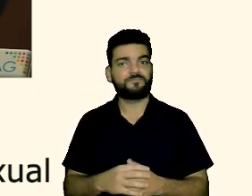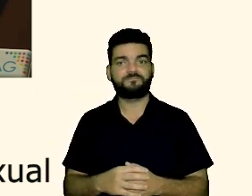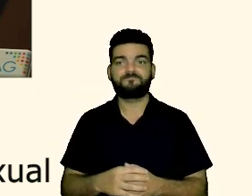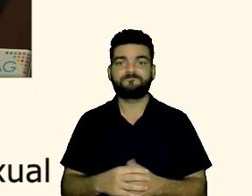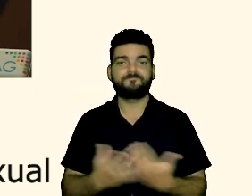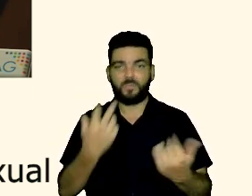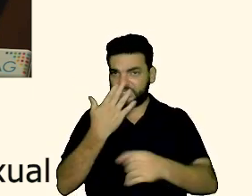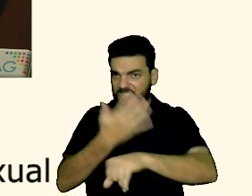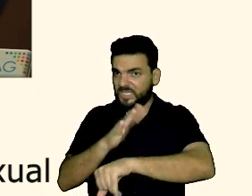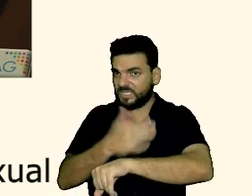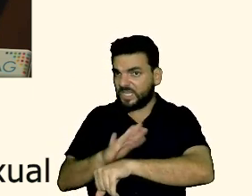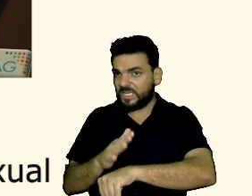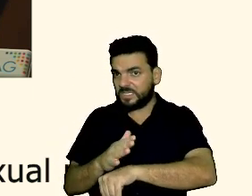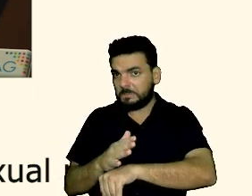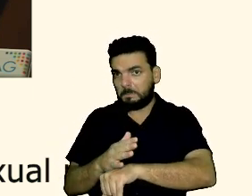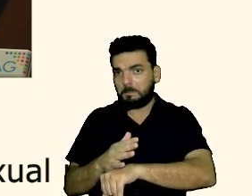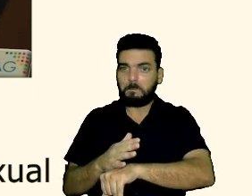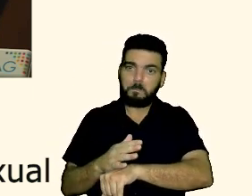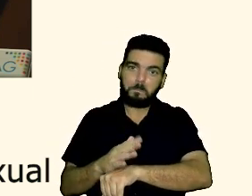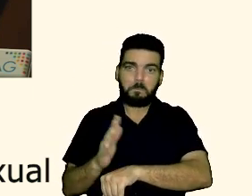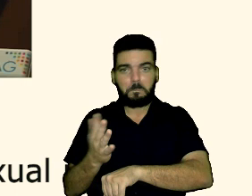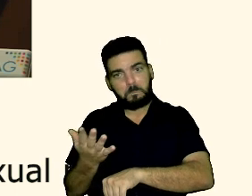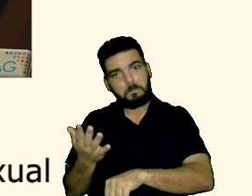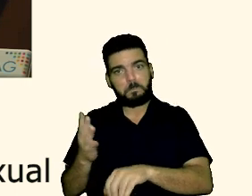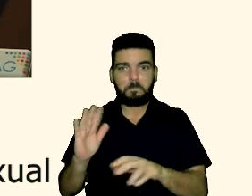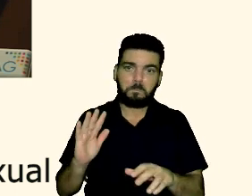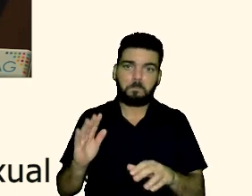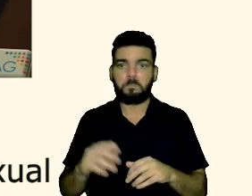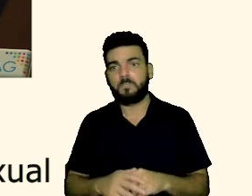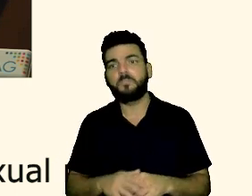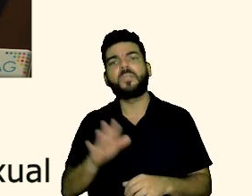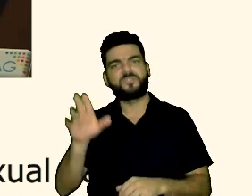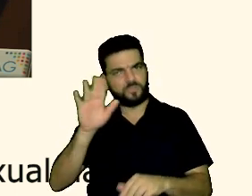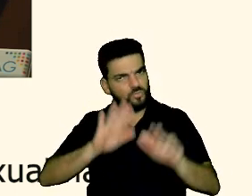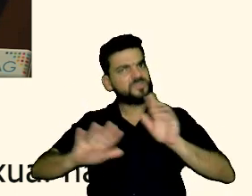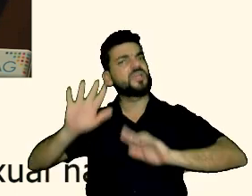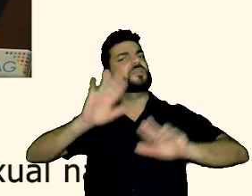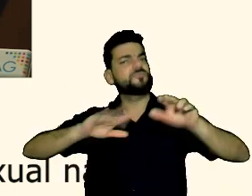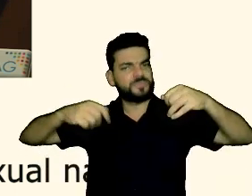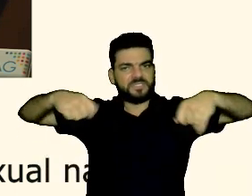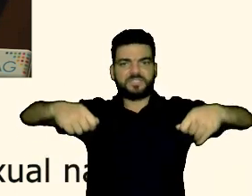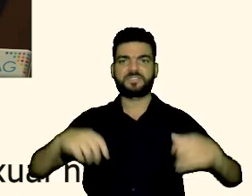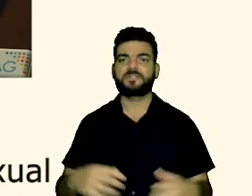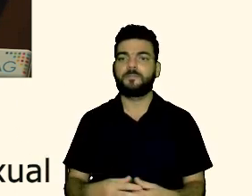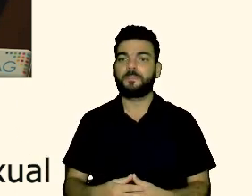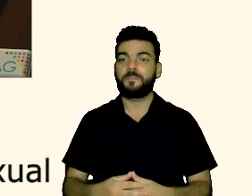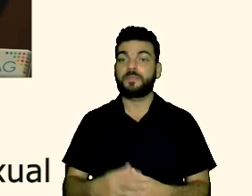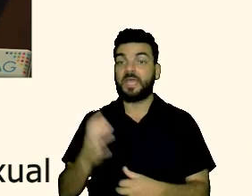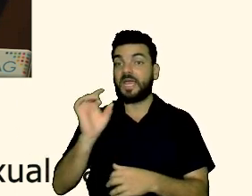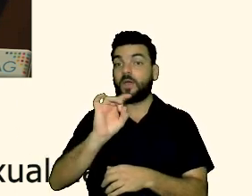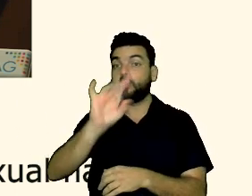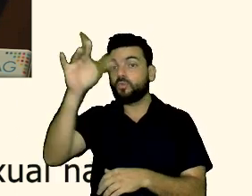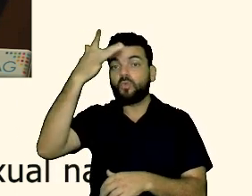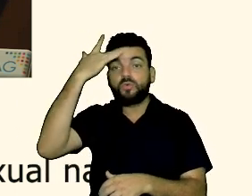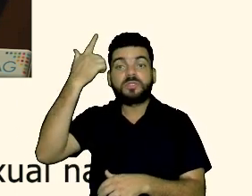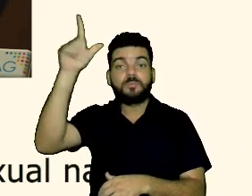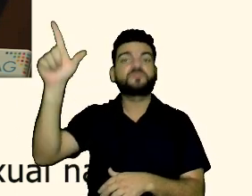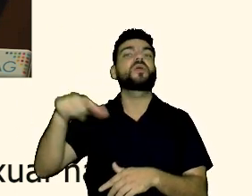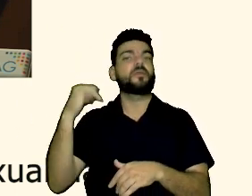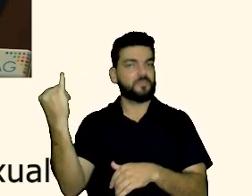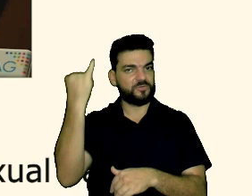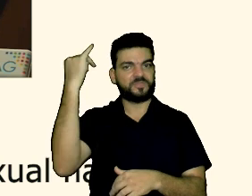mas um olhar cuidadoso, porque o outro importa para nós. Se ele importa, se eu parto desse princípio